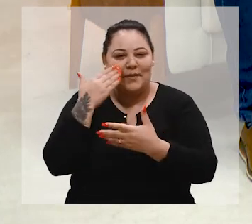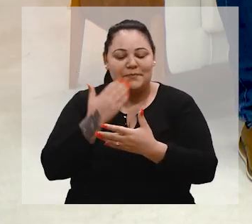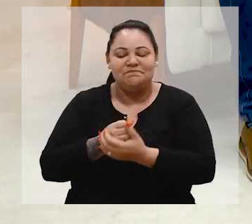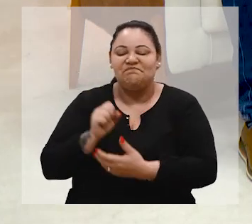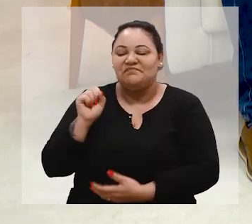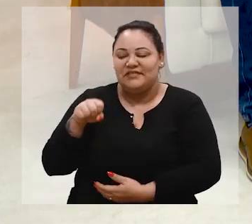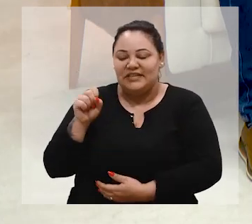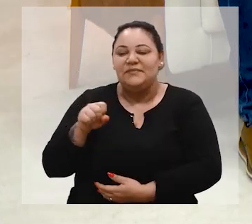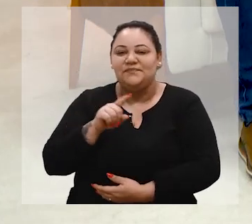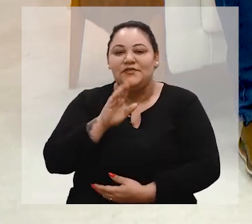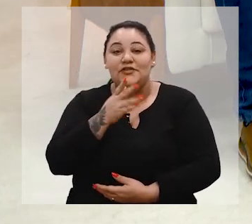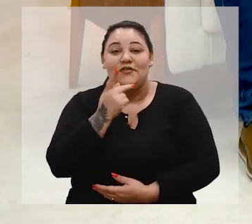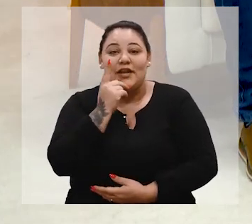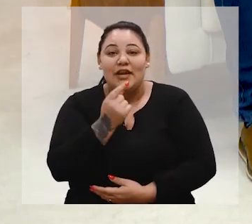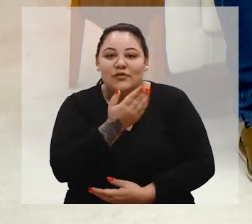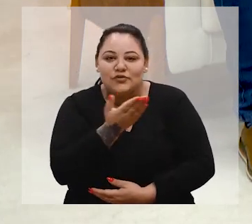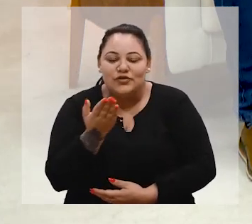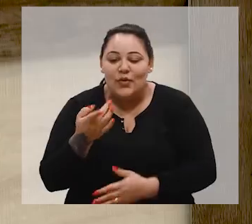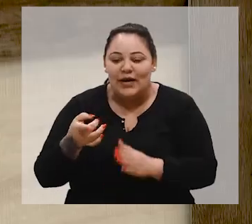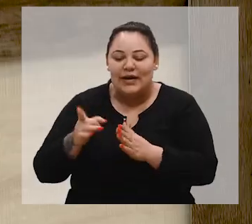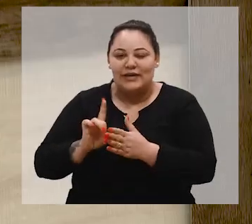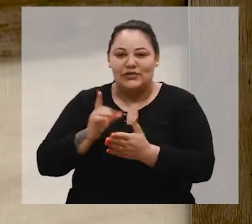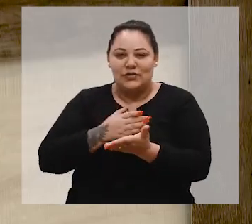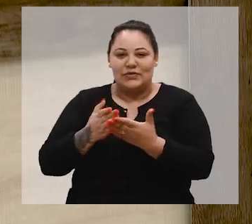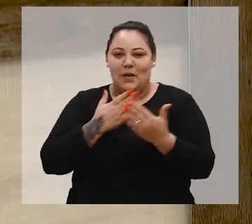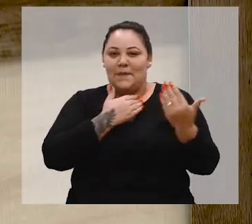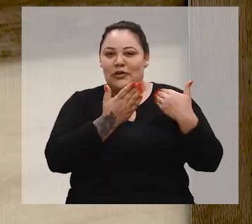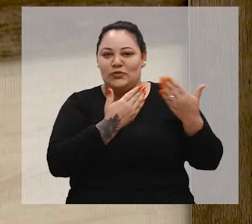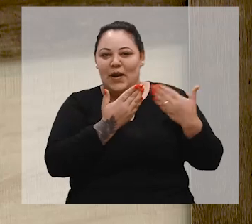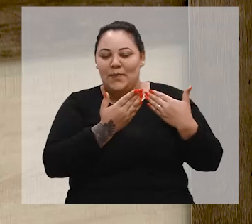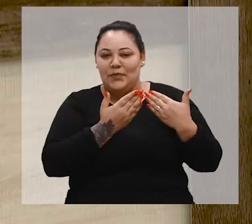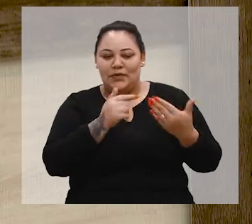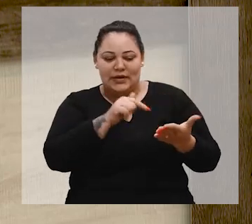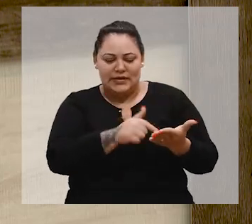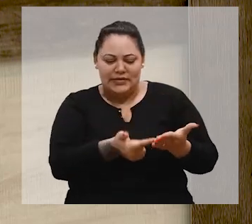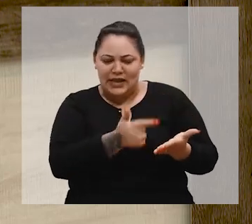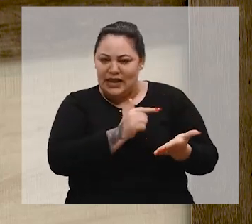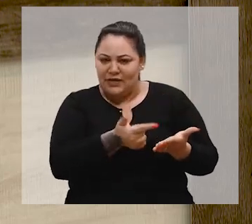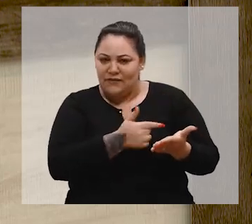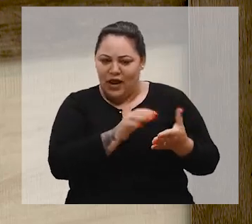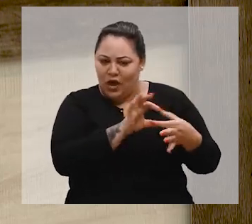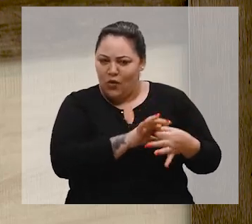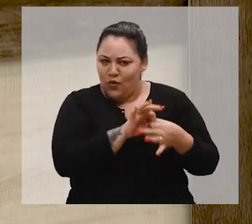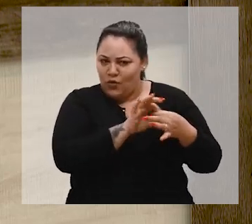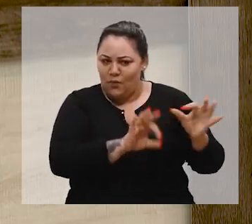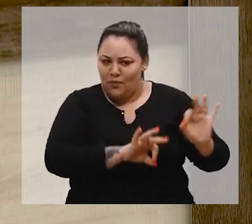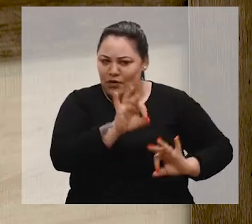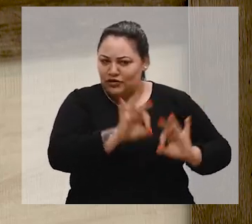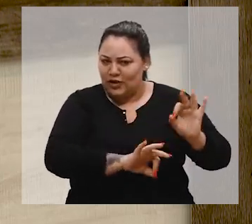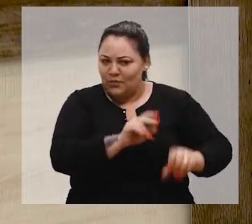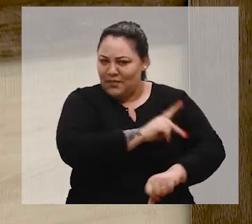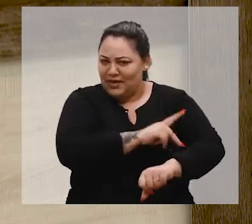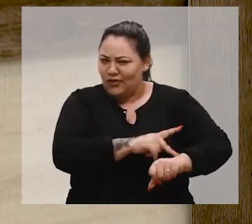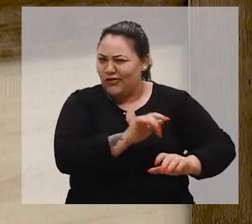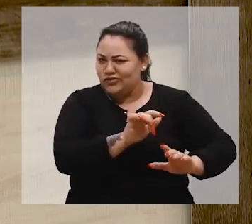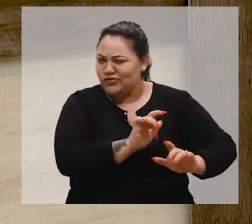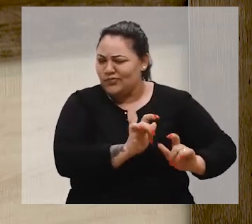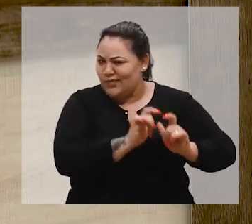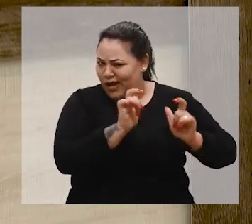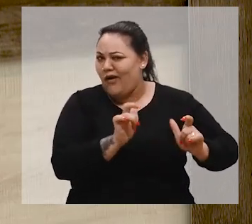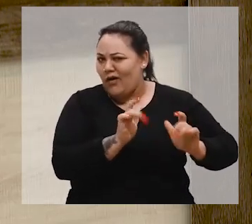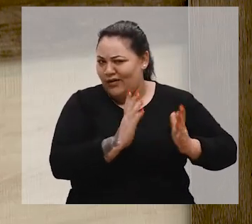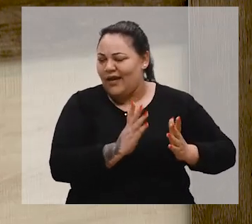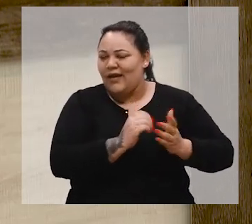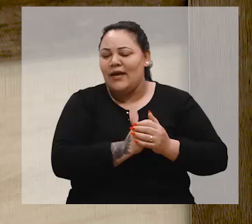até vinha comentando contigo antes do nosso bate-papo, a obra integra um projeto pedagógico maior. Eu